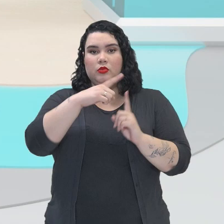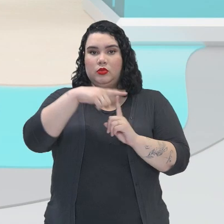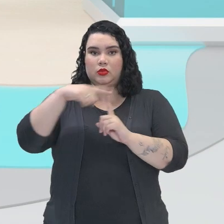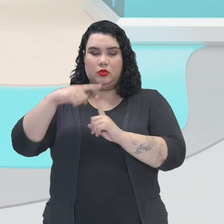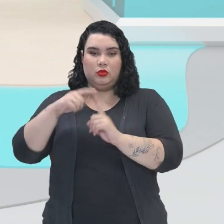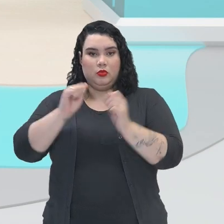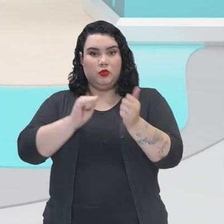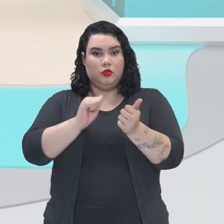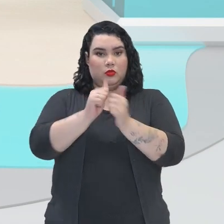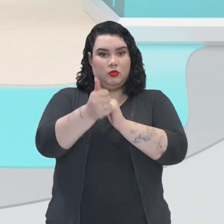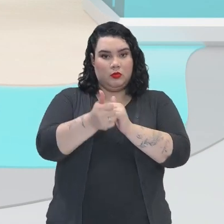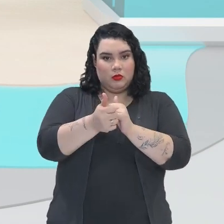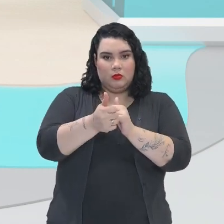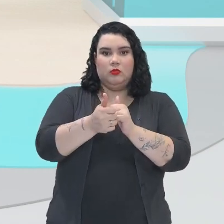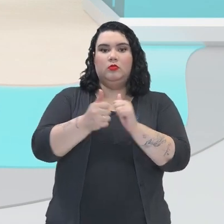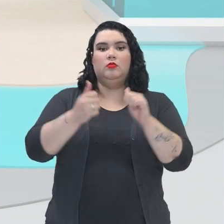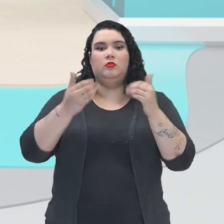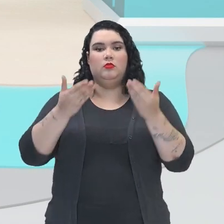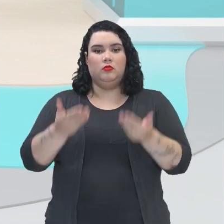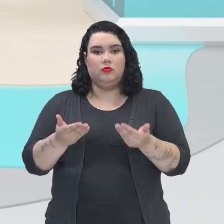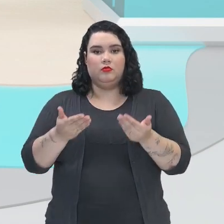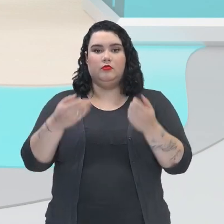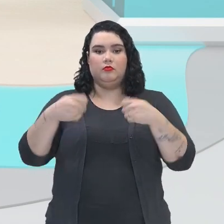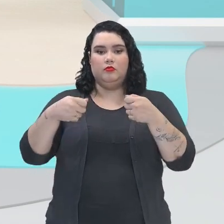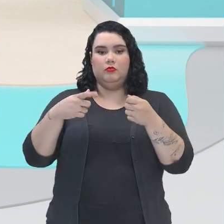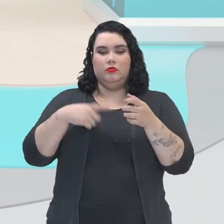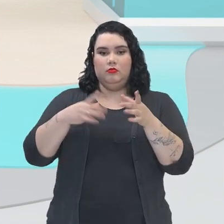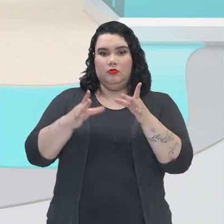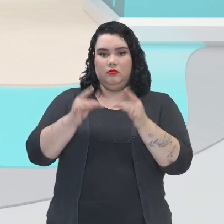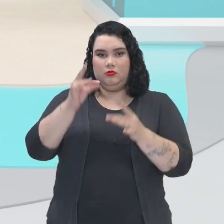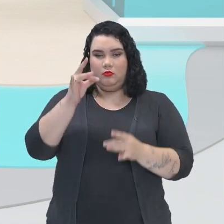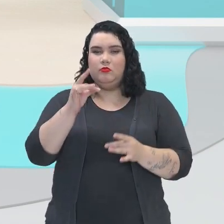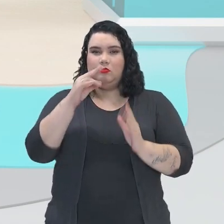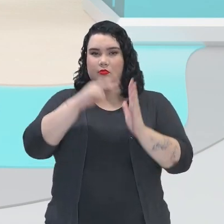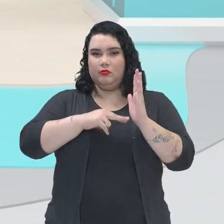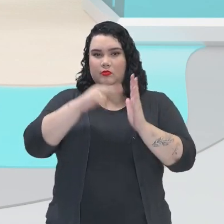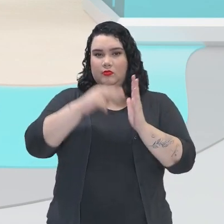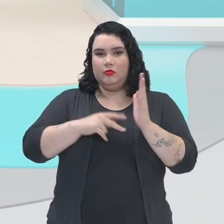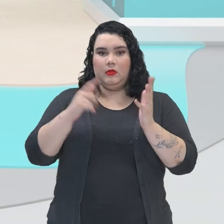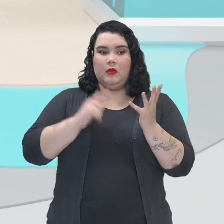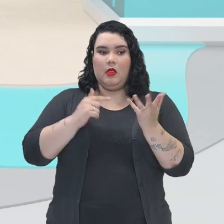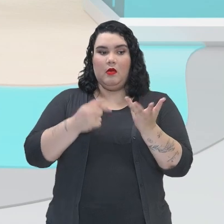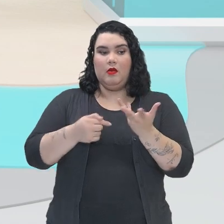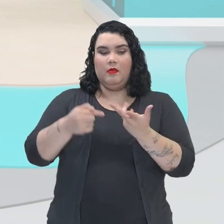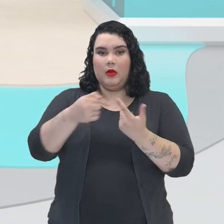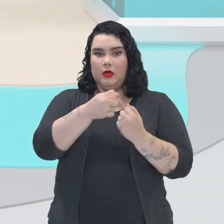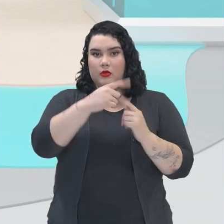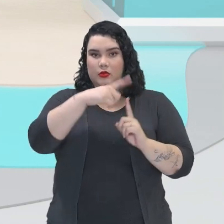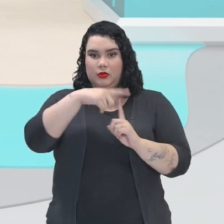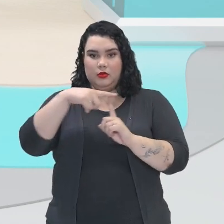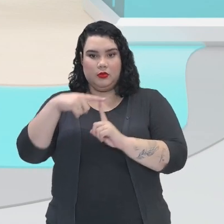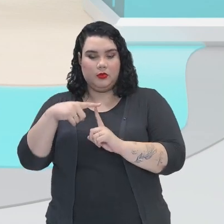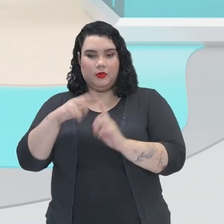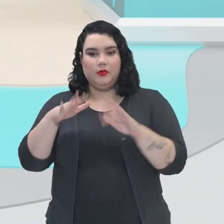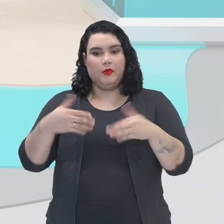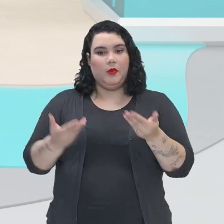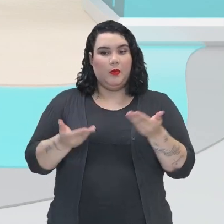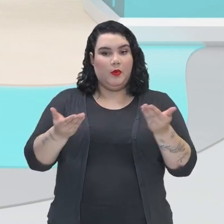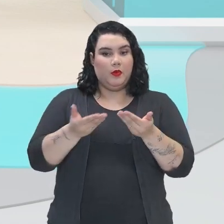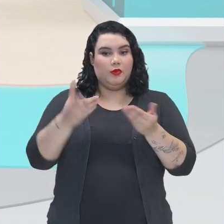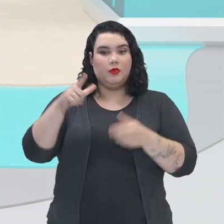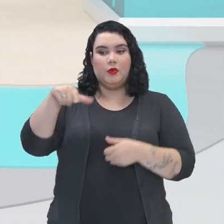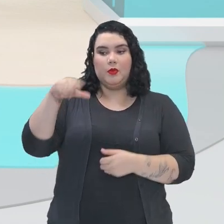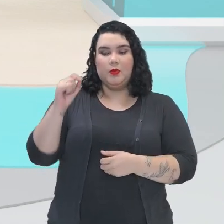rede e parede, né? Vocês viram pelo detalhamento, eles têm vários tipos, né? Nós selecionamos para esta